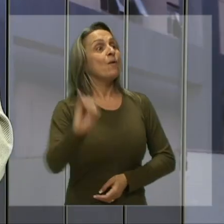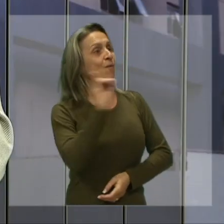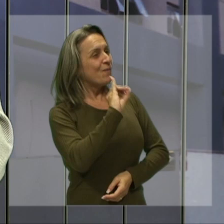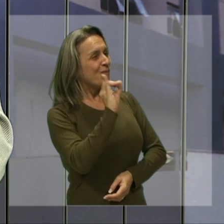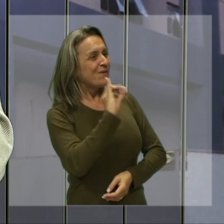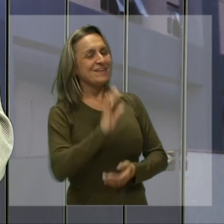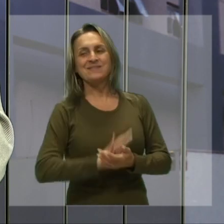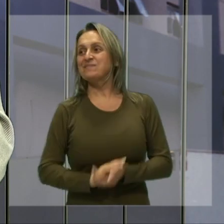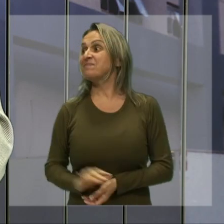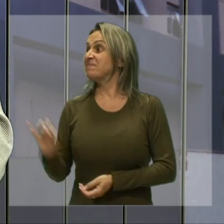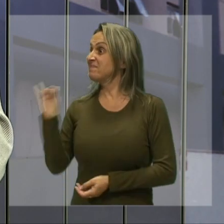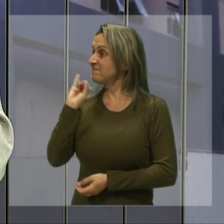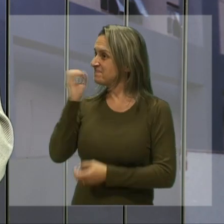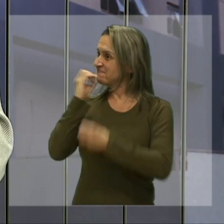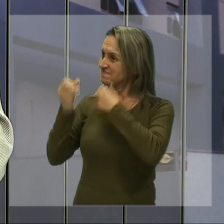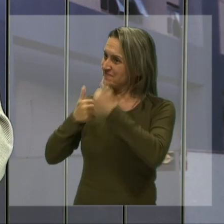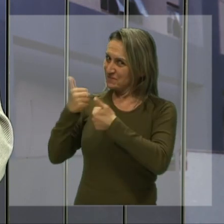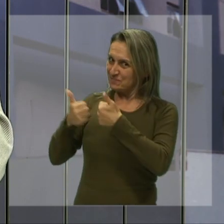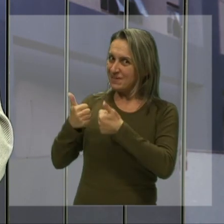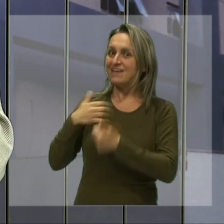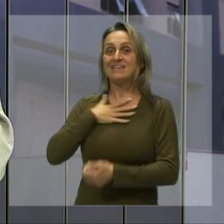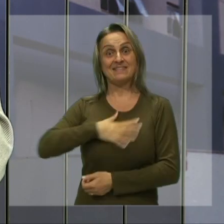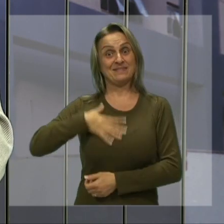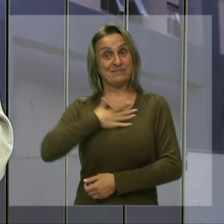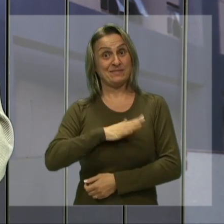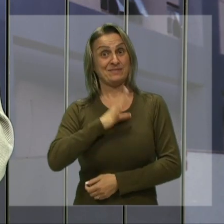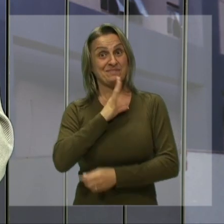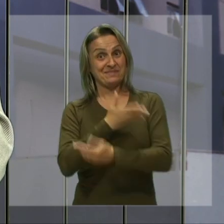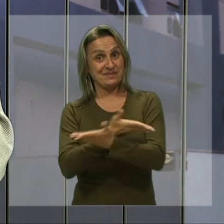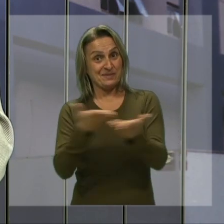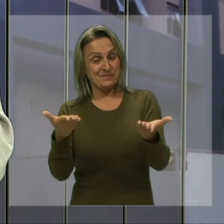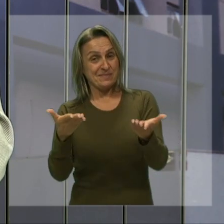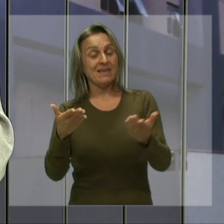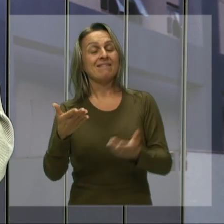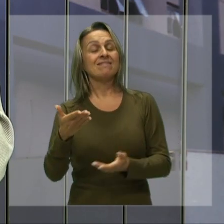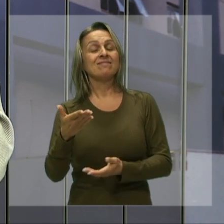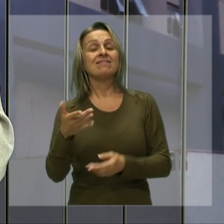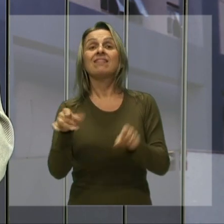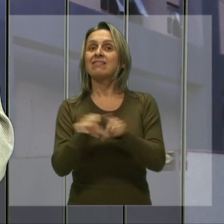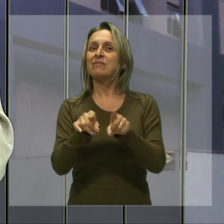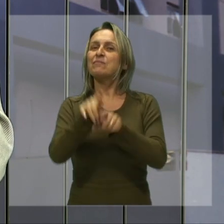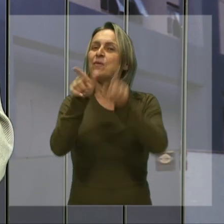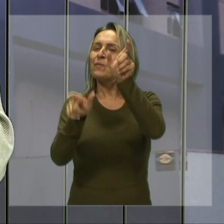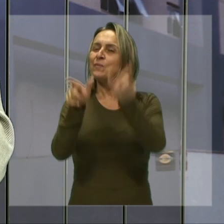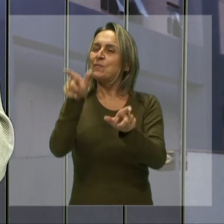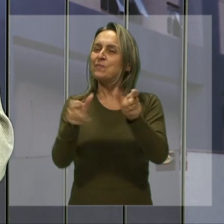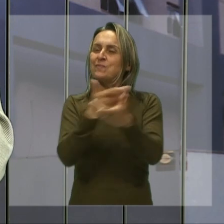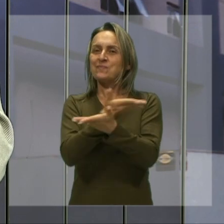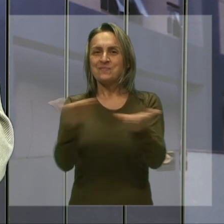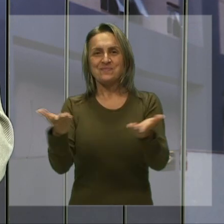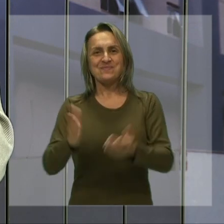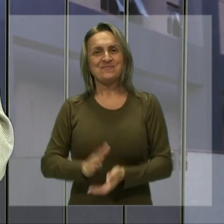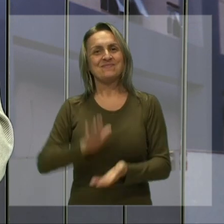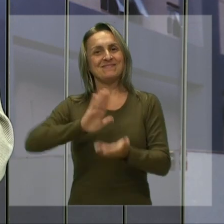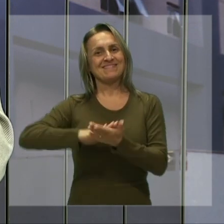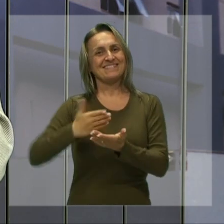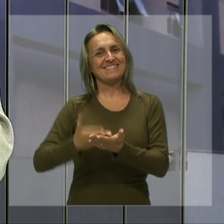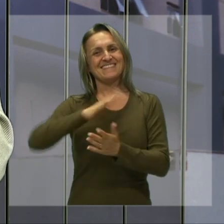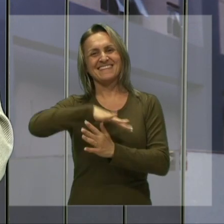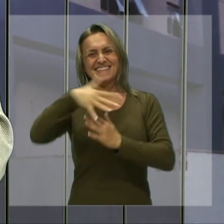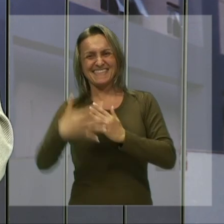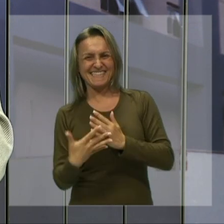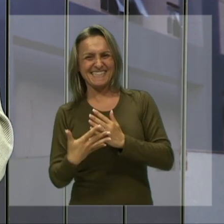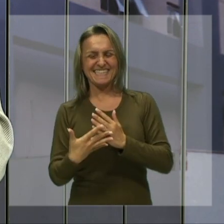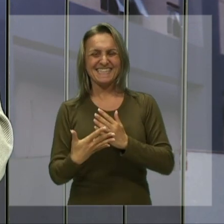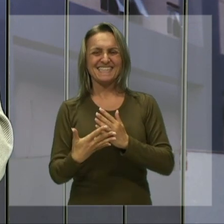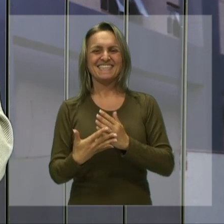Maurício, tudo bem? Espero que esteja tudo bem contigo e também com as pessoas que estão nos acompanhando. A nossa intérprete de Libras, né, a